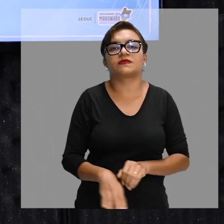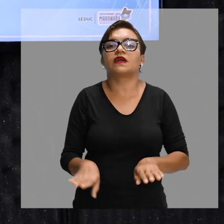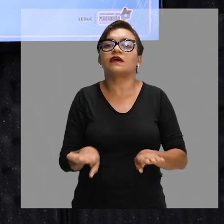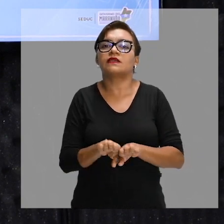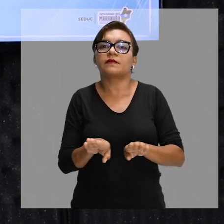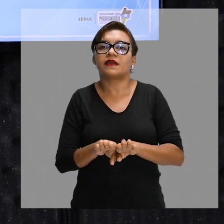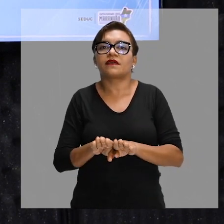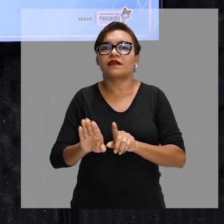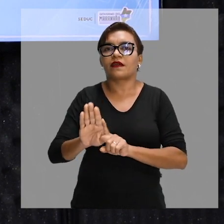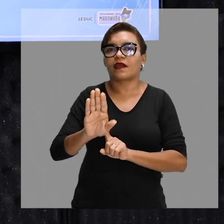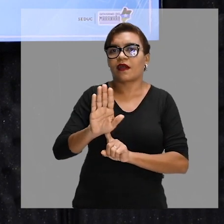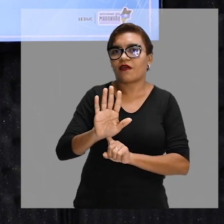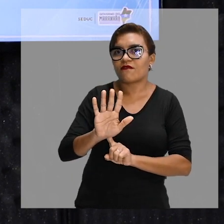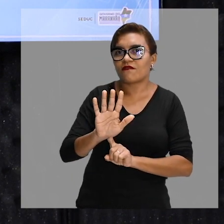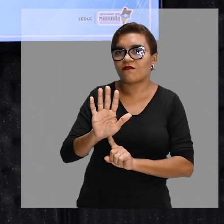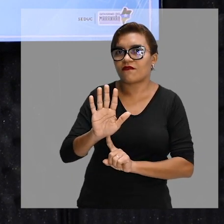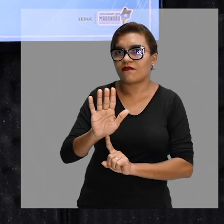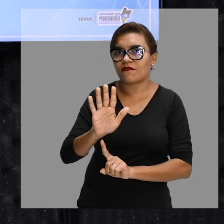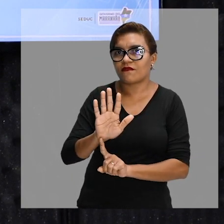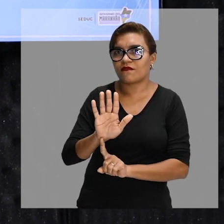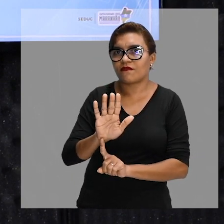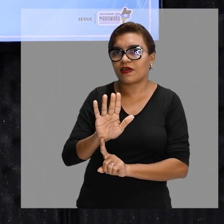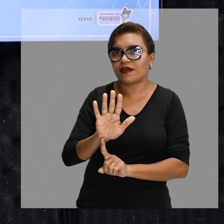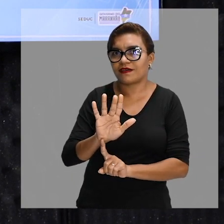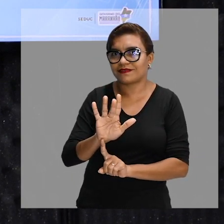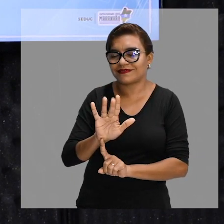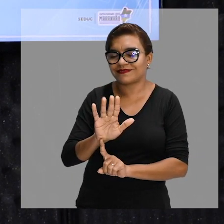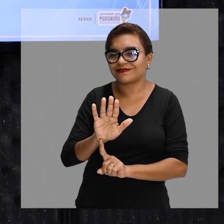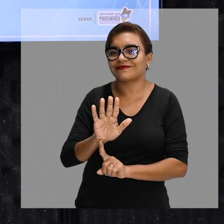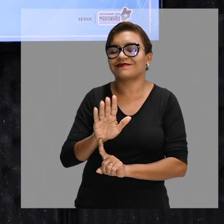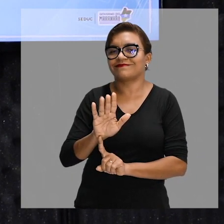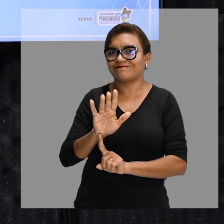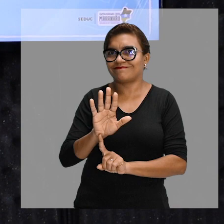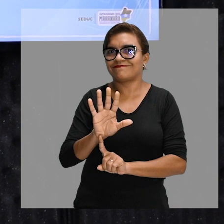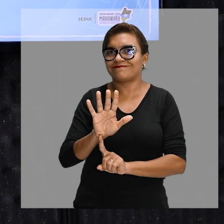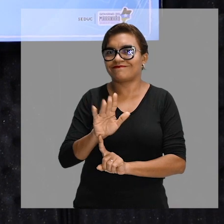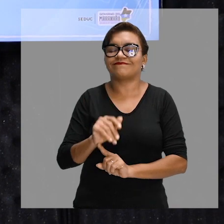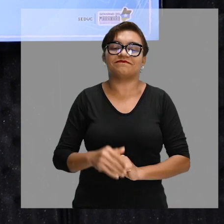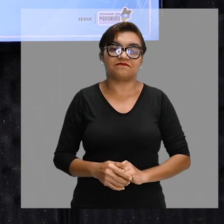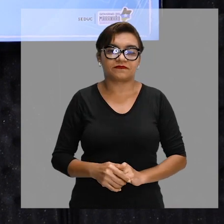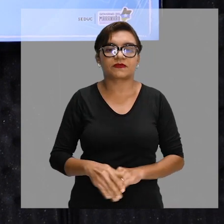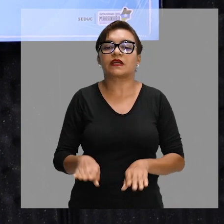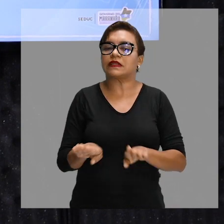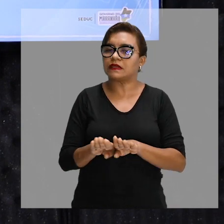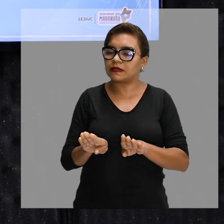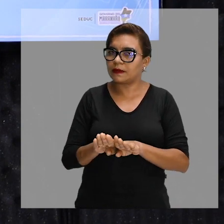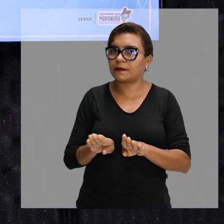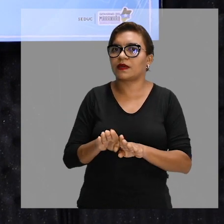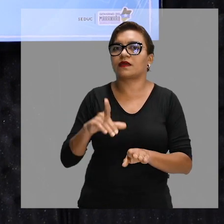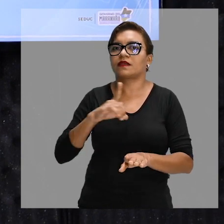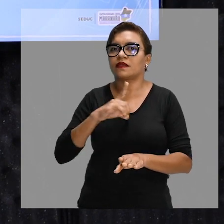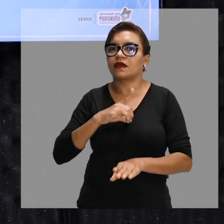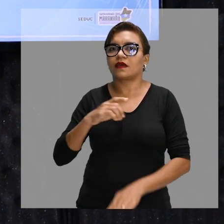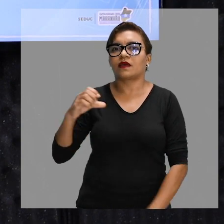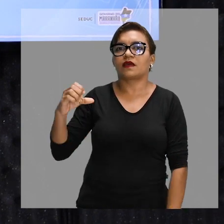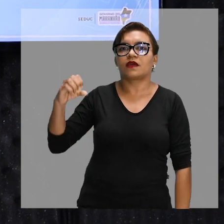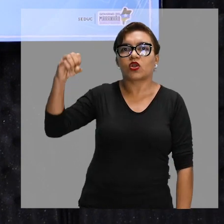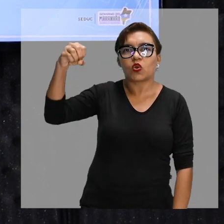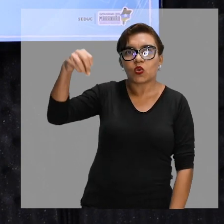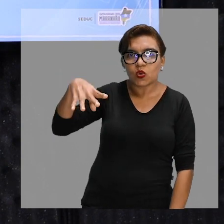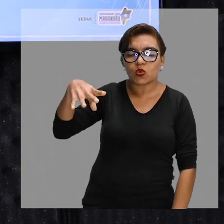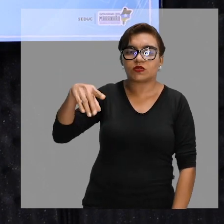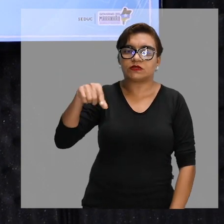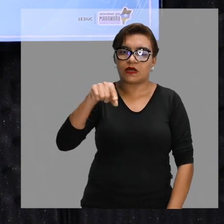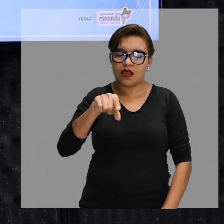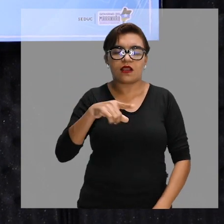vela, certo? A vela também acesa, né? Então a vela ela também emite luz. Ela emite